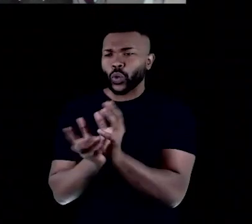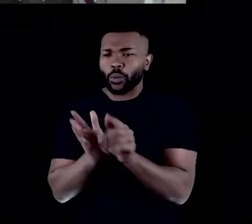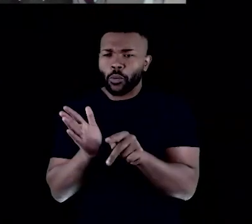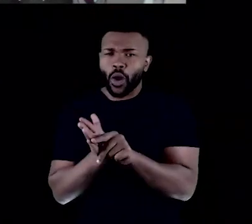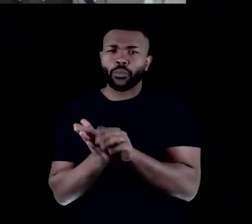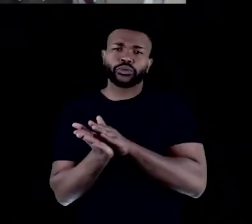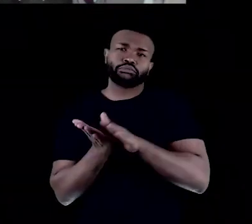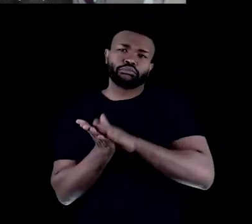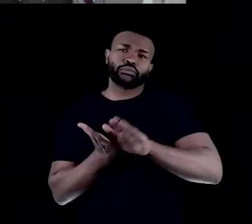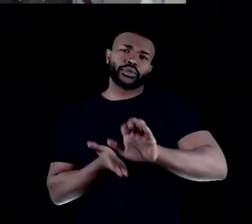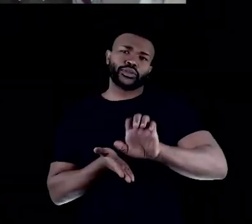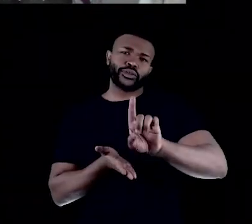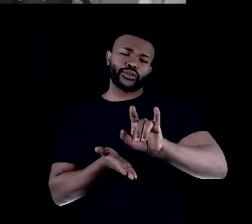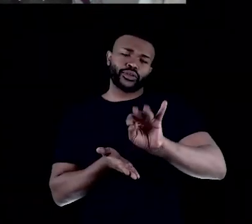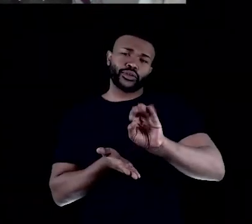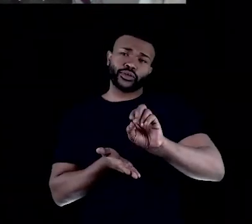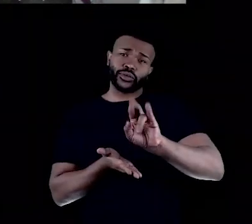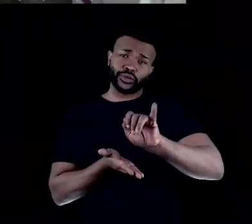nicho editorial, né?